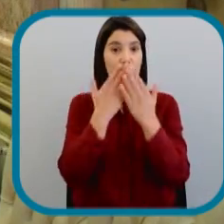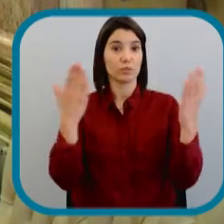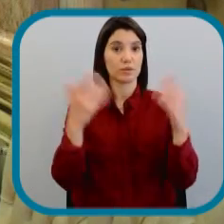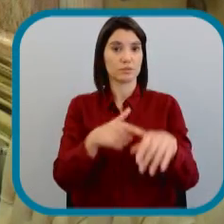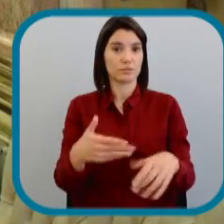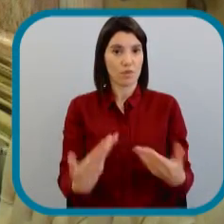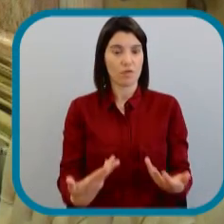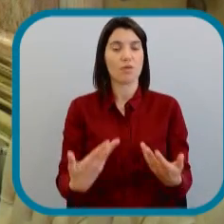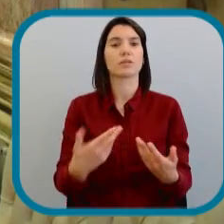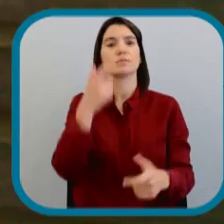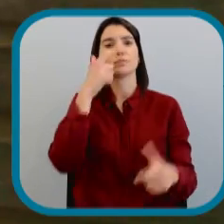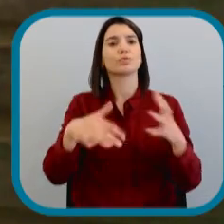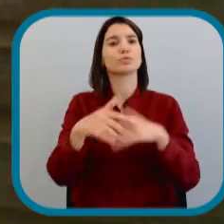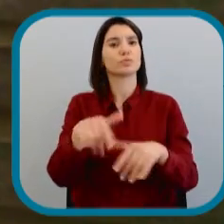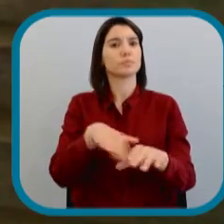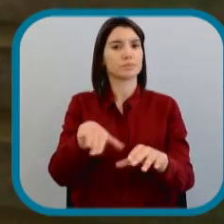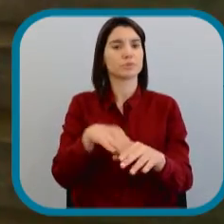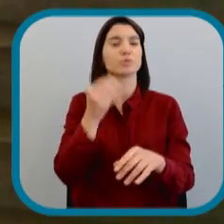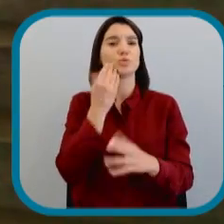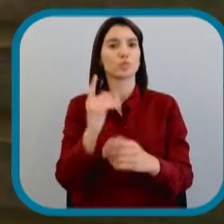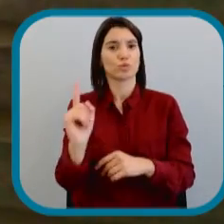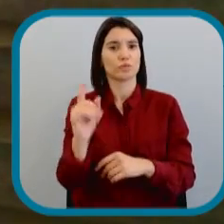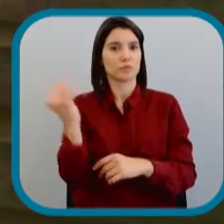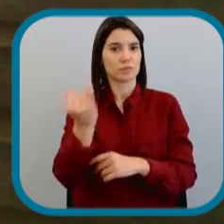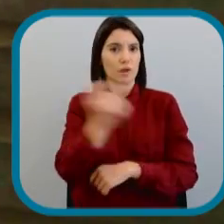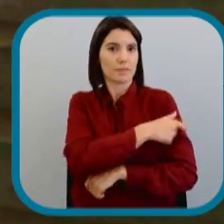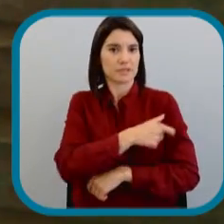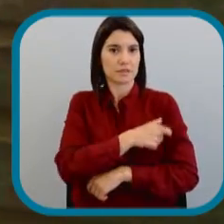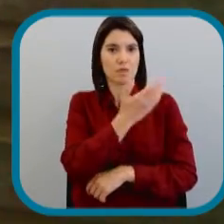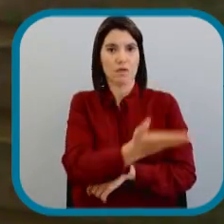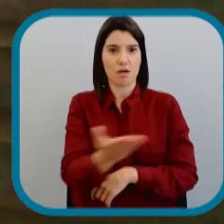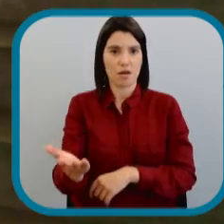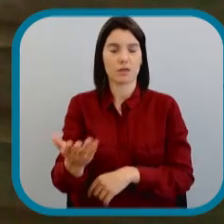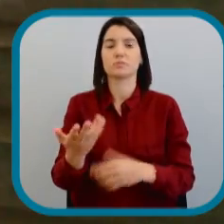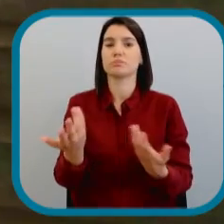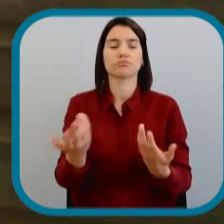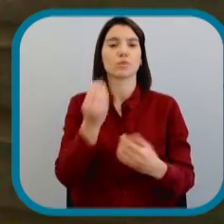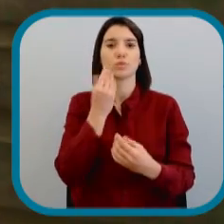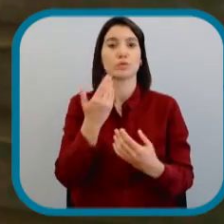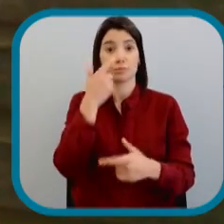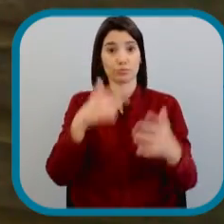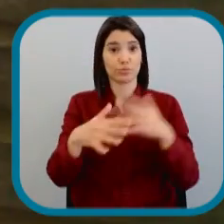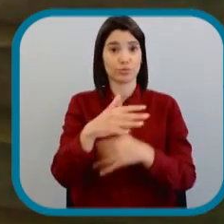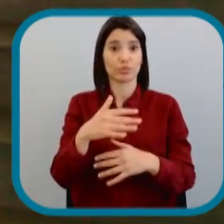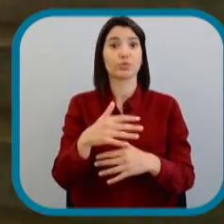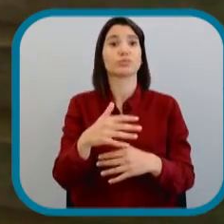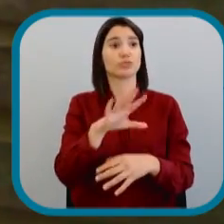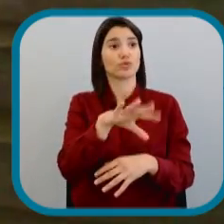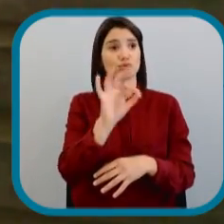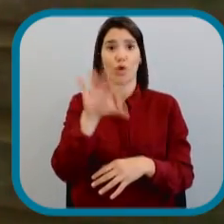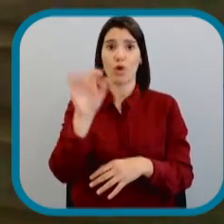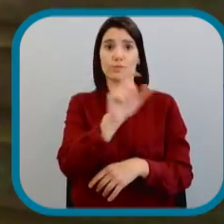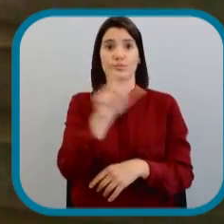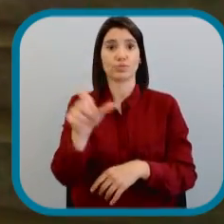Nas democracias contemporâneas, a participação dos cidadãos passa pelas instituições representativas, ou seja, os cidadãos